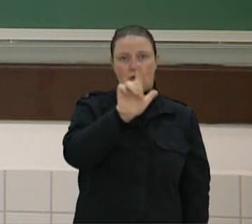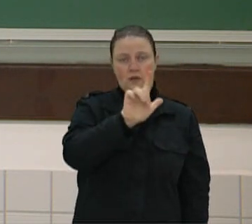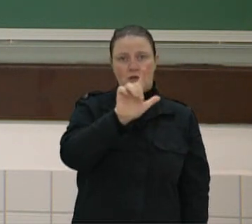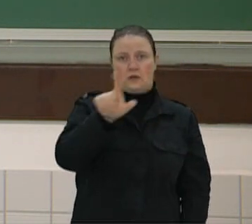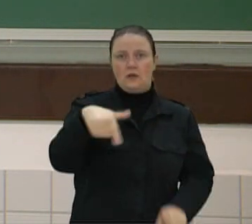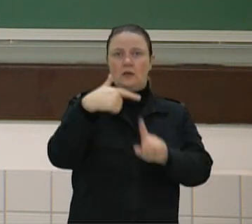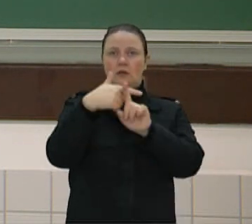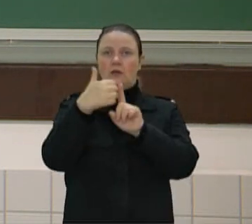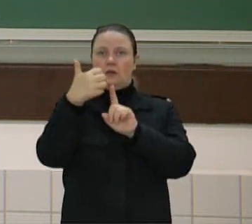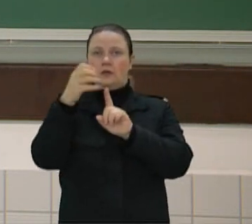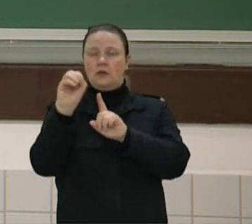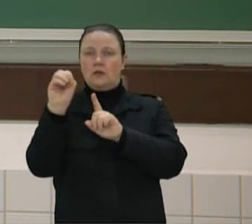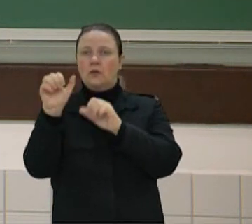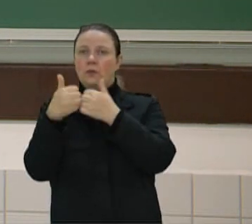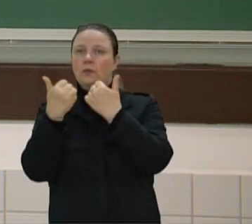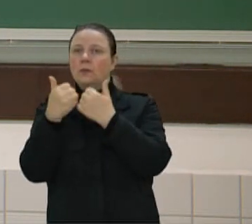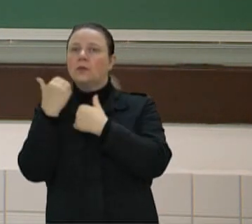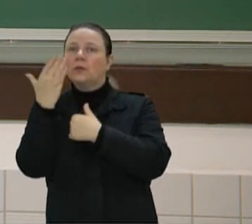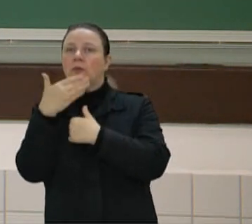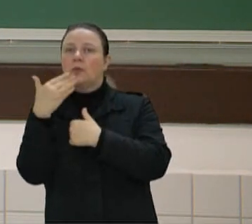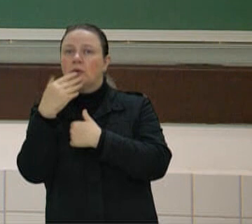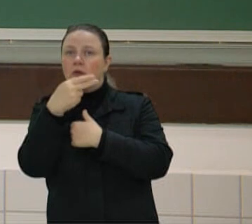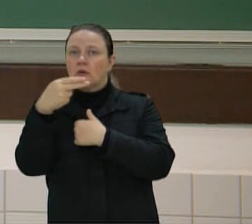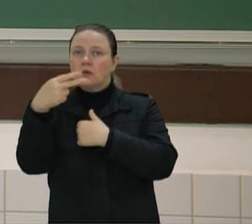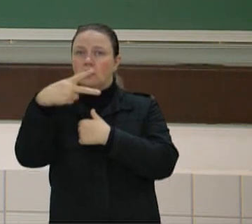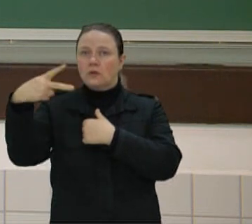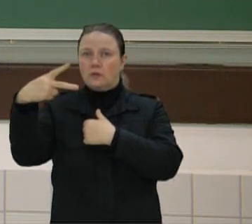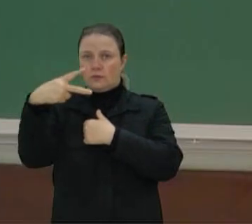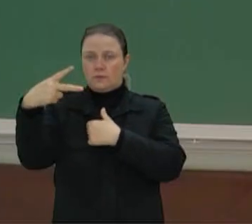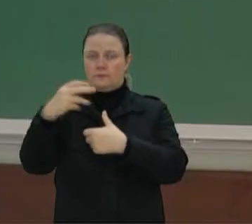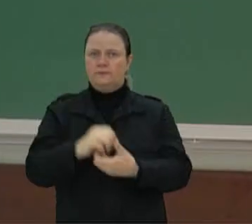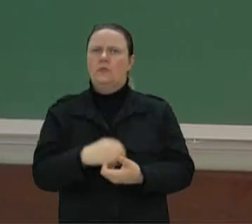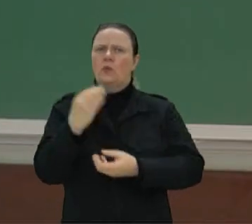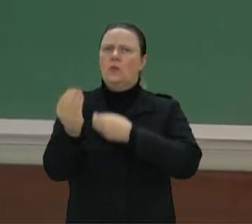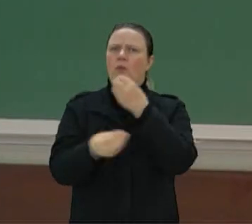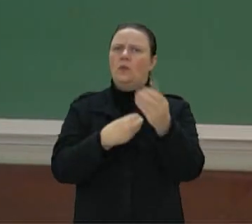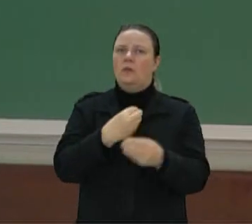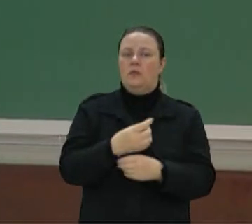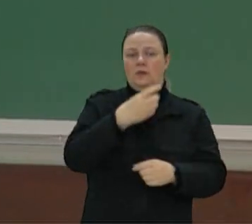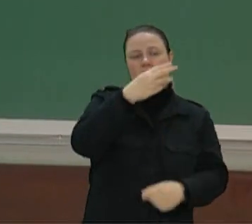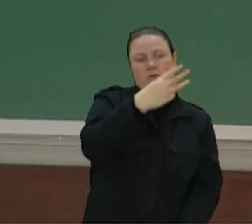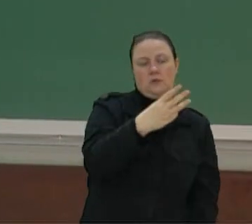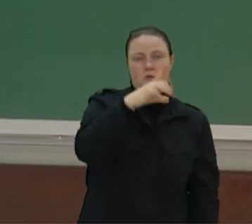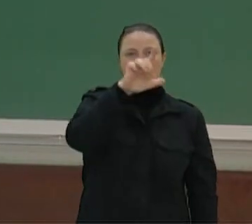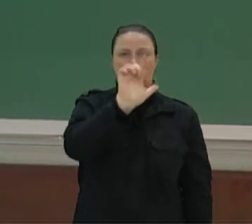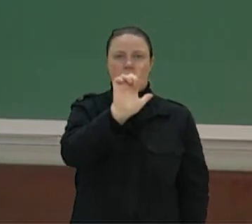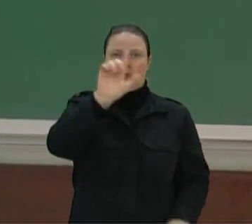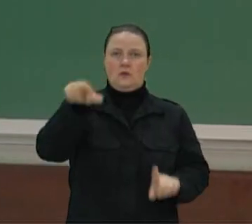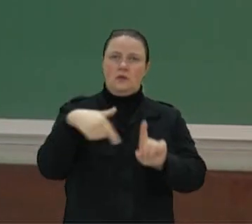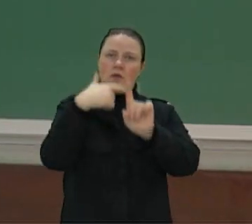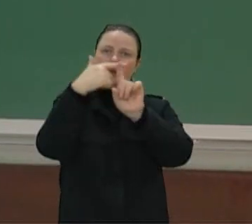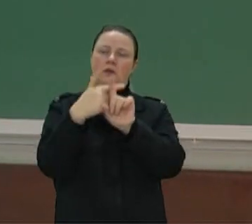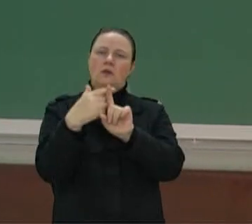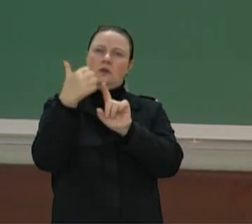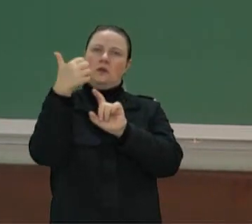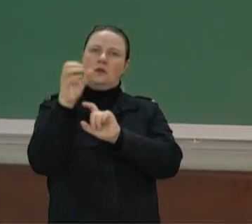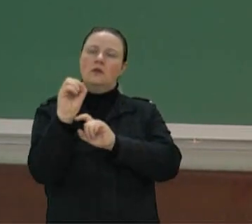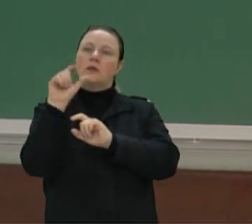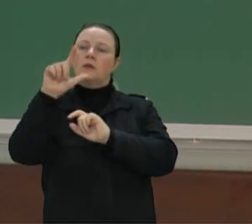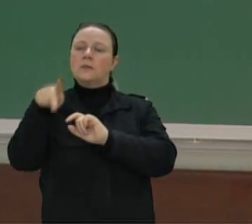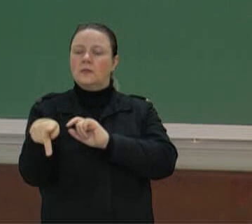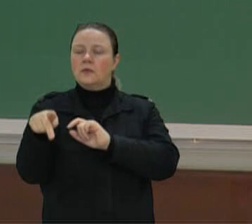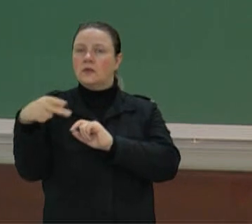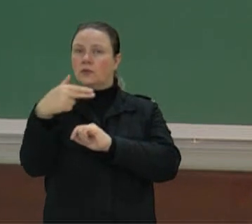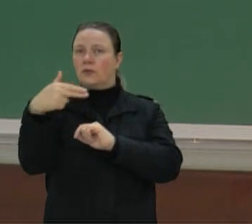mais 10 pães doces igual a 22. Como que eu faço isso? 3L mais 10P igual